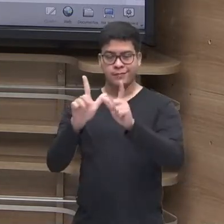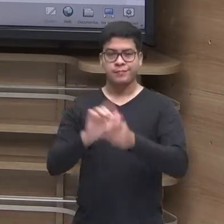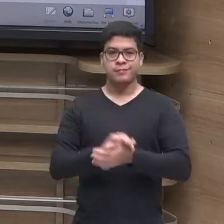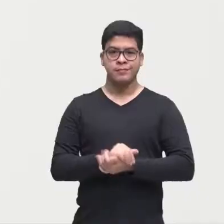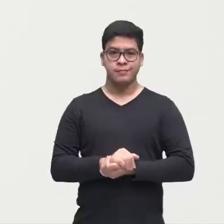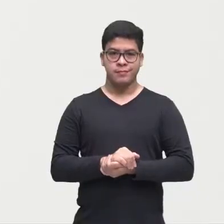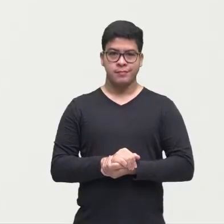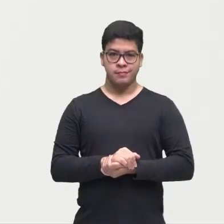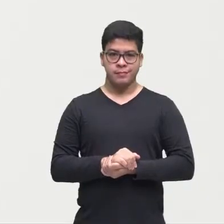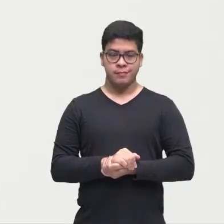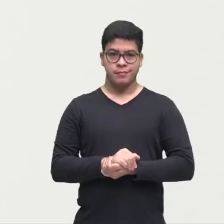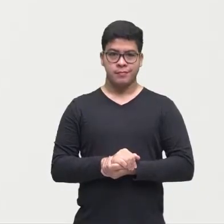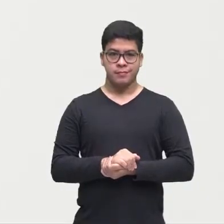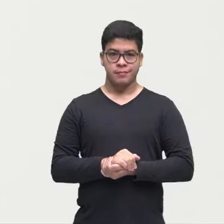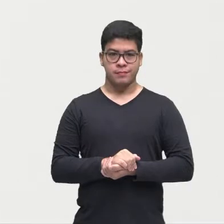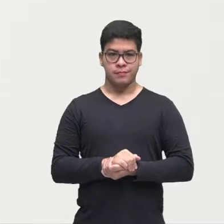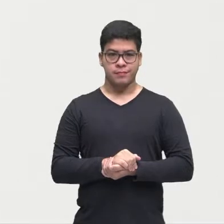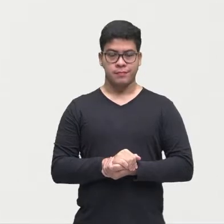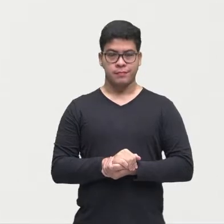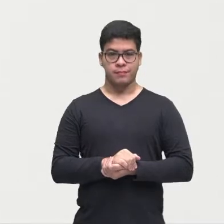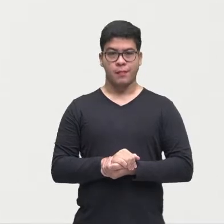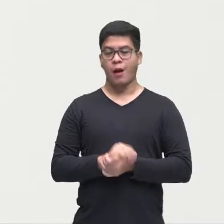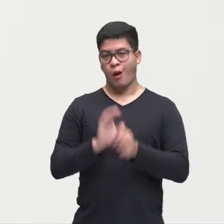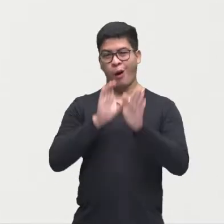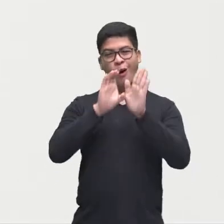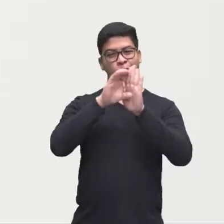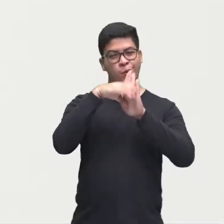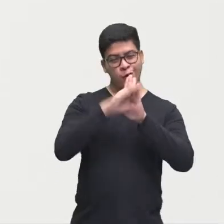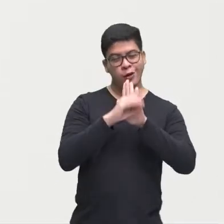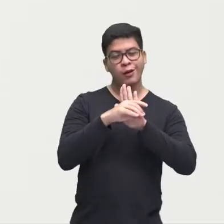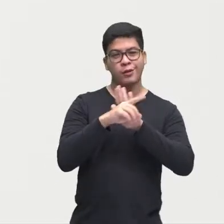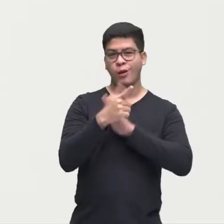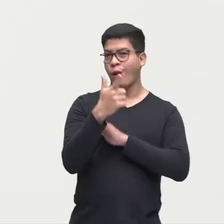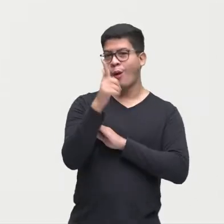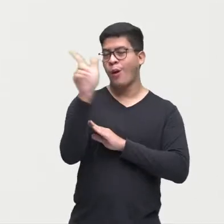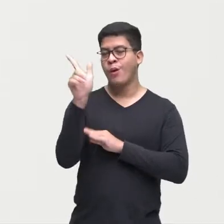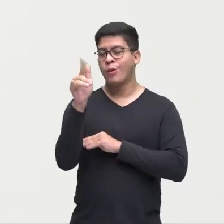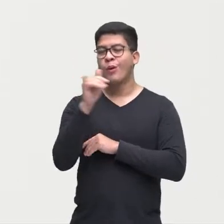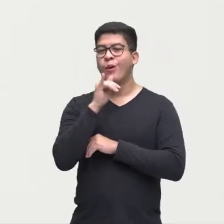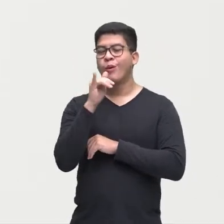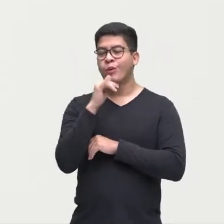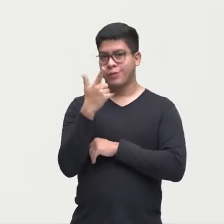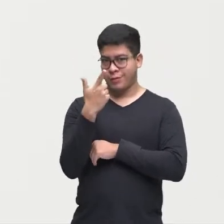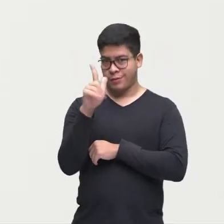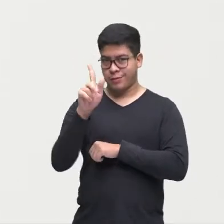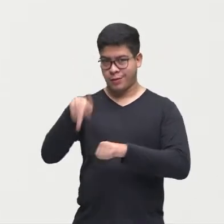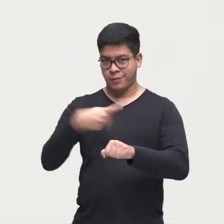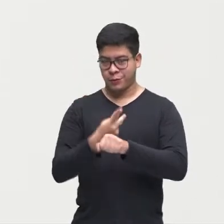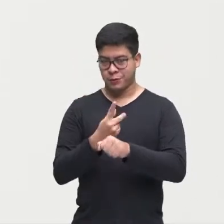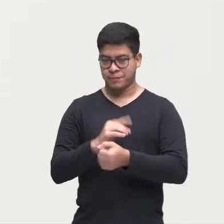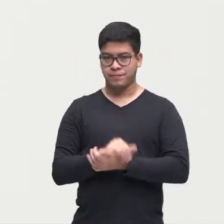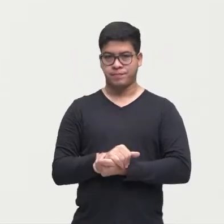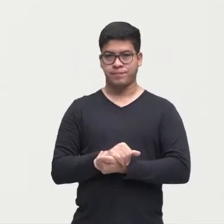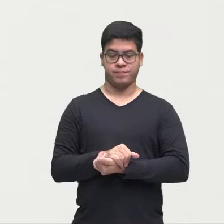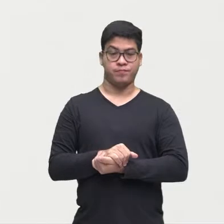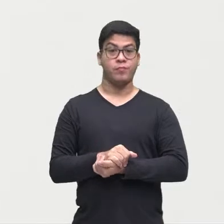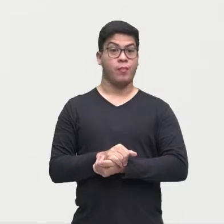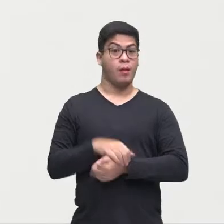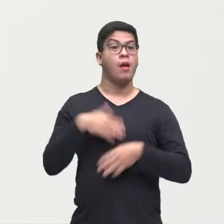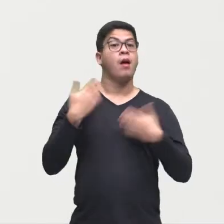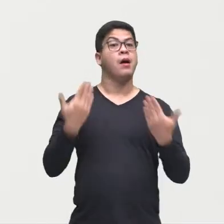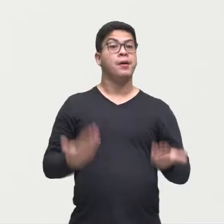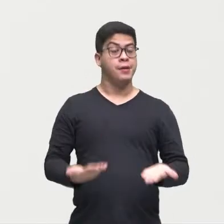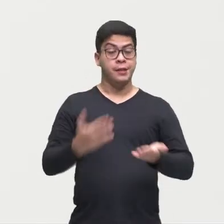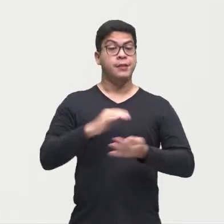aqui, ó, mais algumas definições, tá? E logo a gente vai ver uns exemplos aí. Os múltiplos